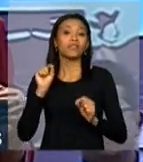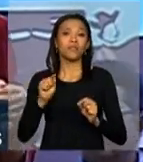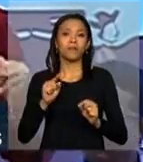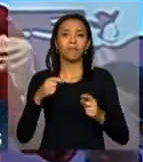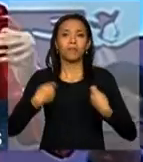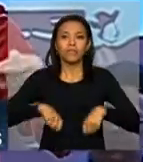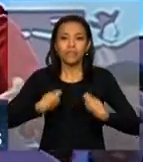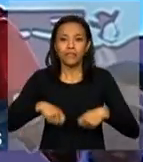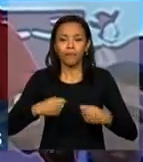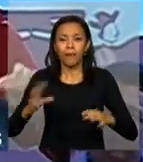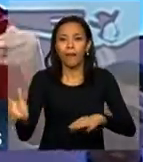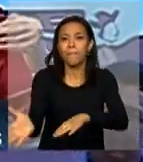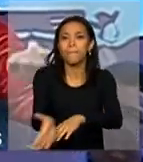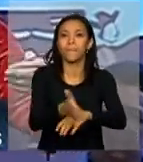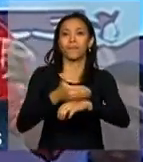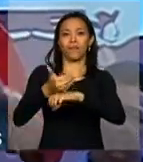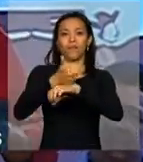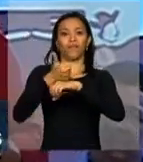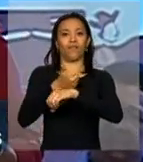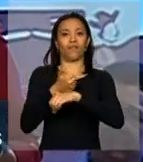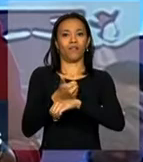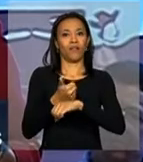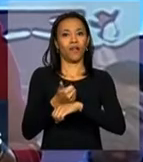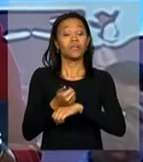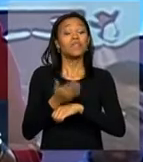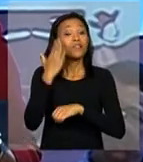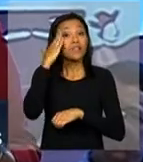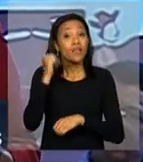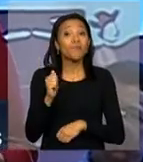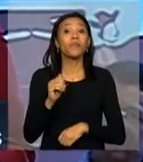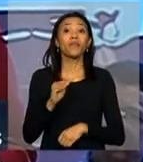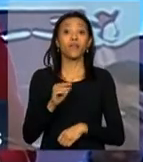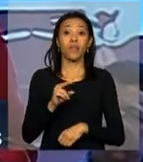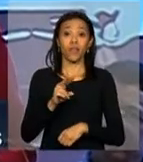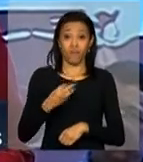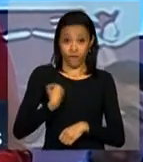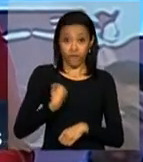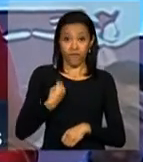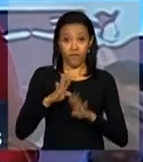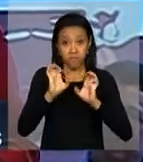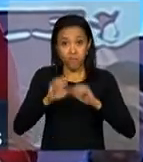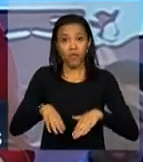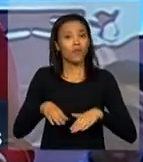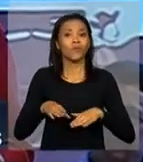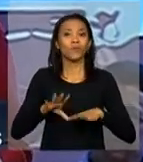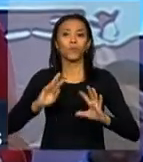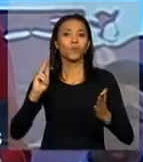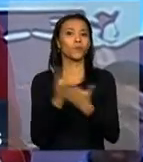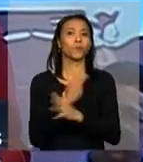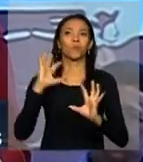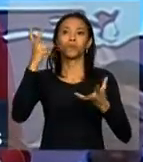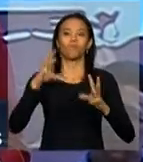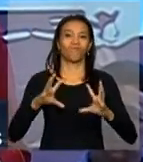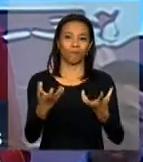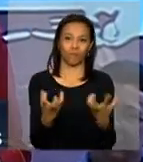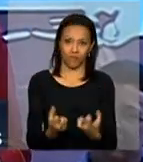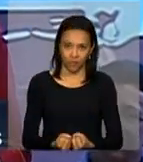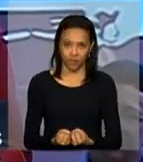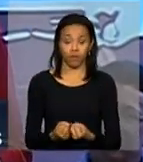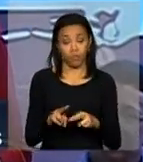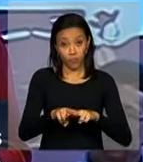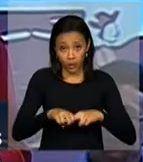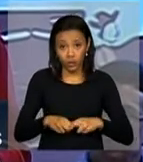para melhorar cada vez mais a convivência com a seca. Por isso, eu estou aqui hoje